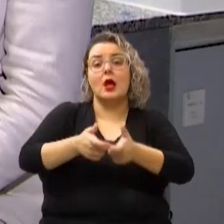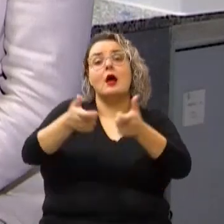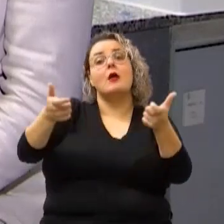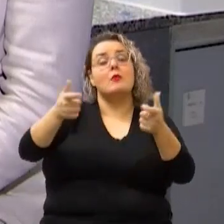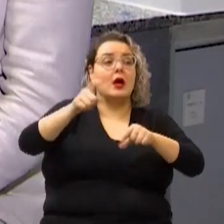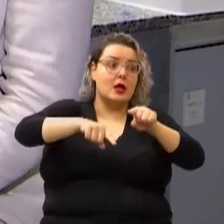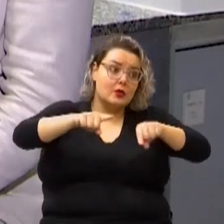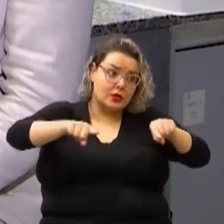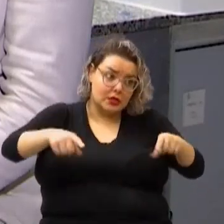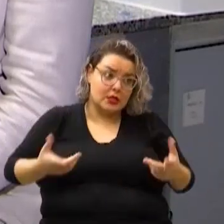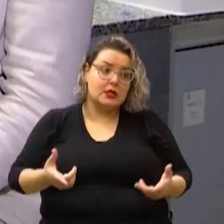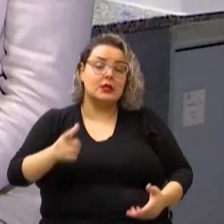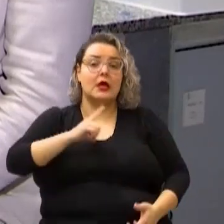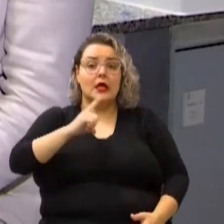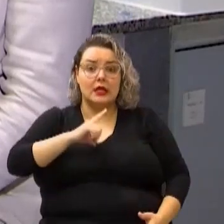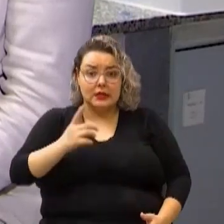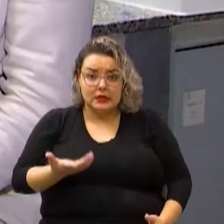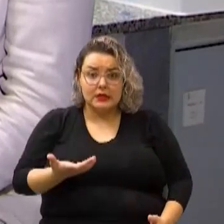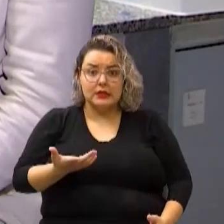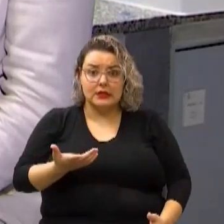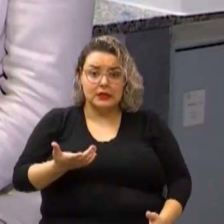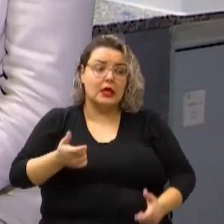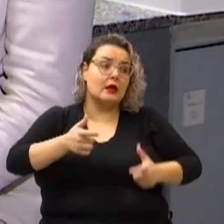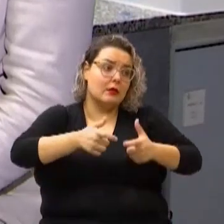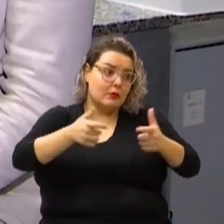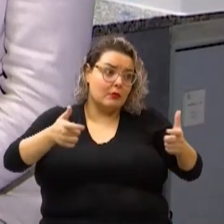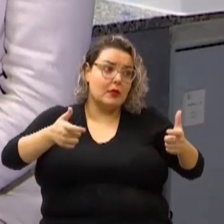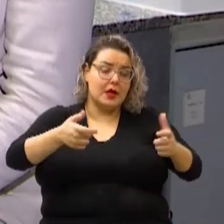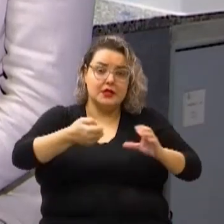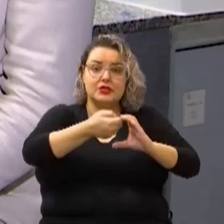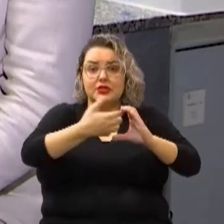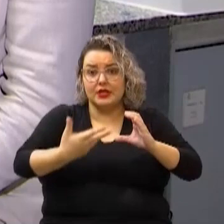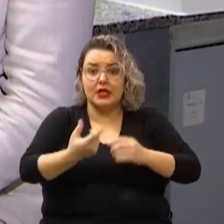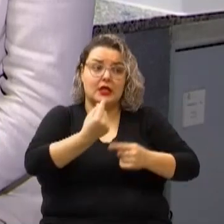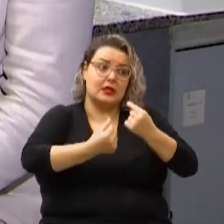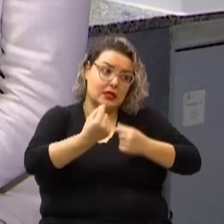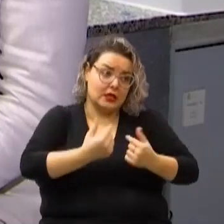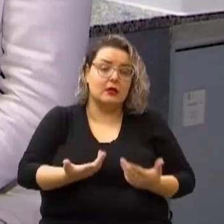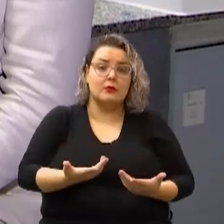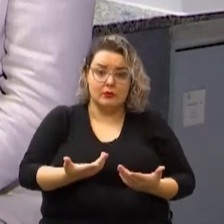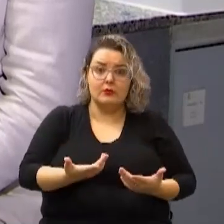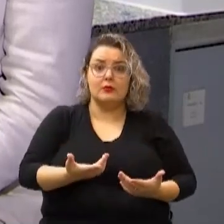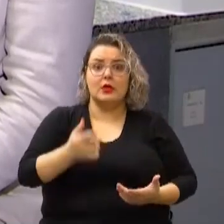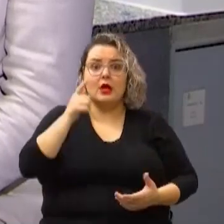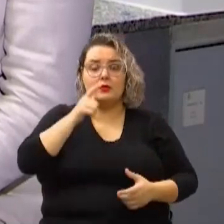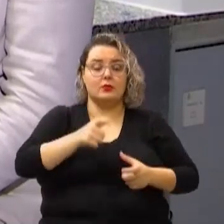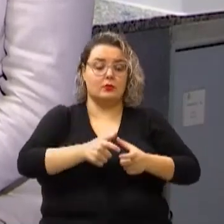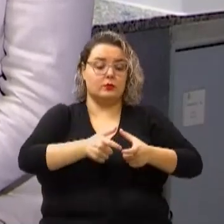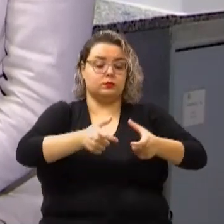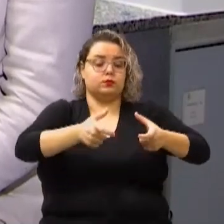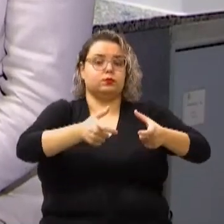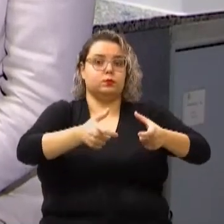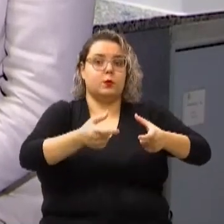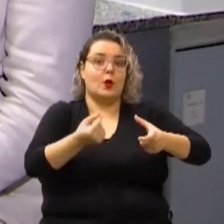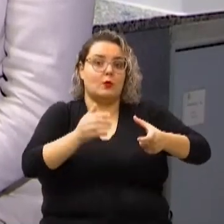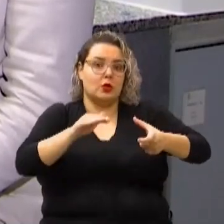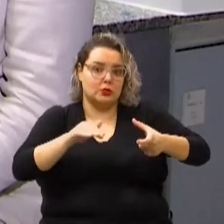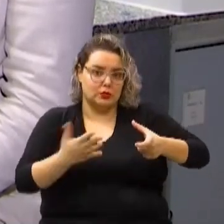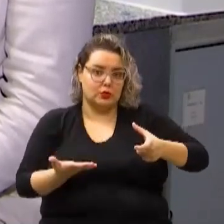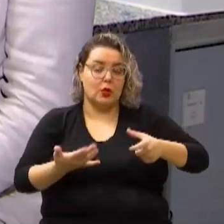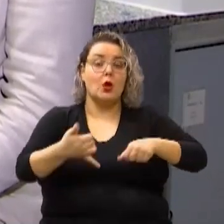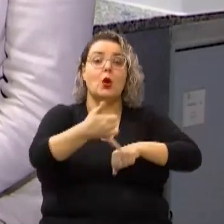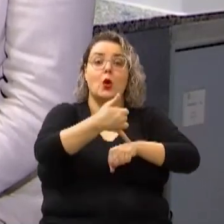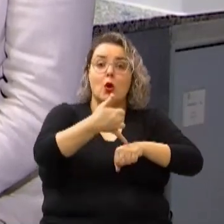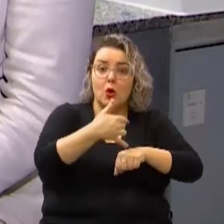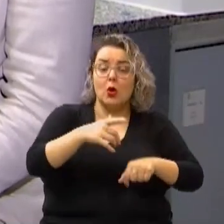maioria das adulterações tem sido mais de caráter econômico, para ganhar volume, com um produto mais